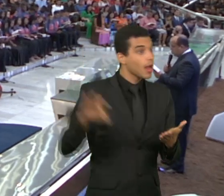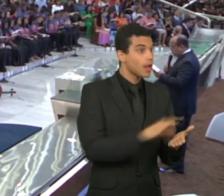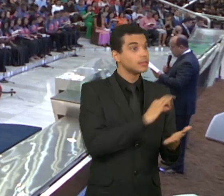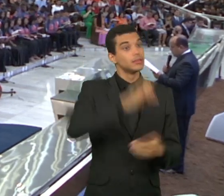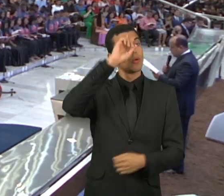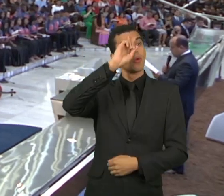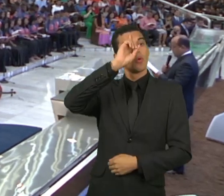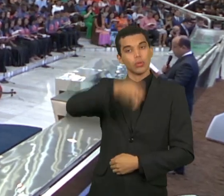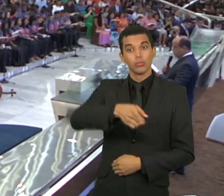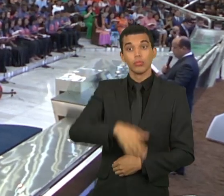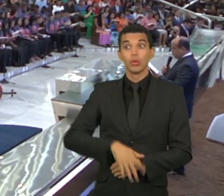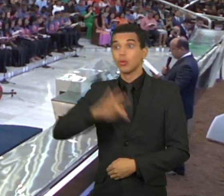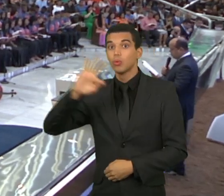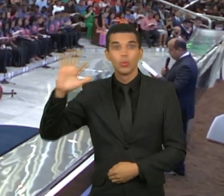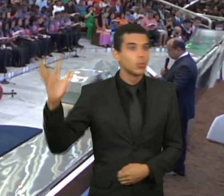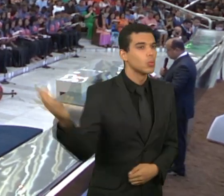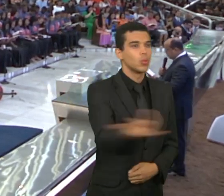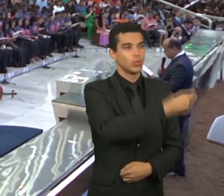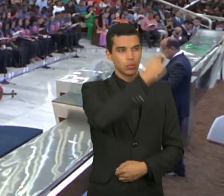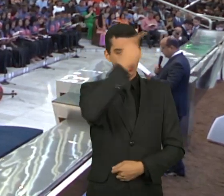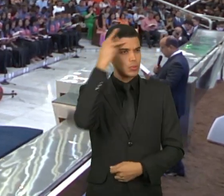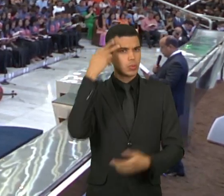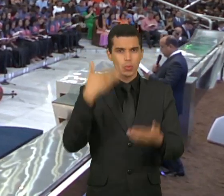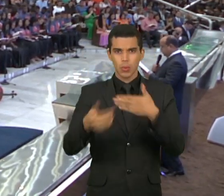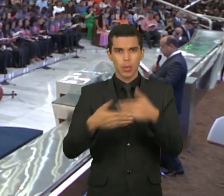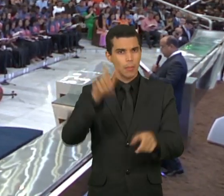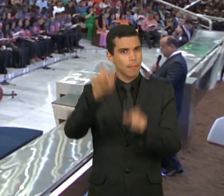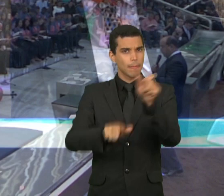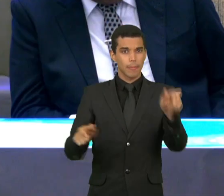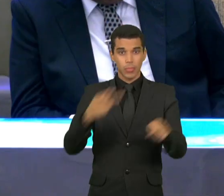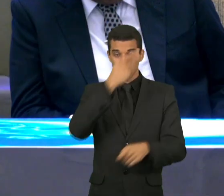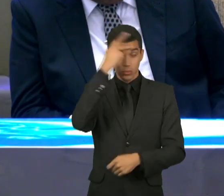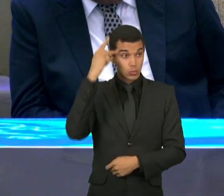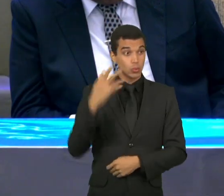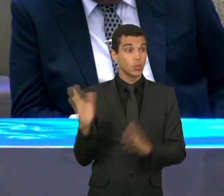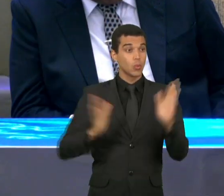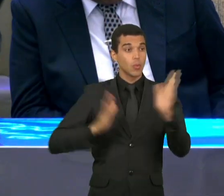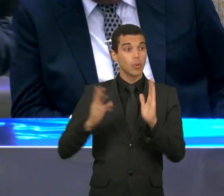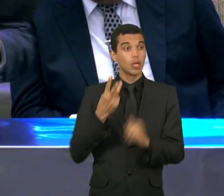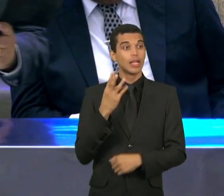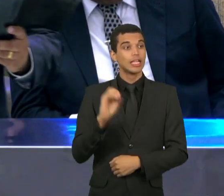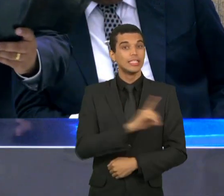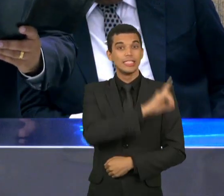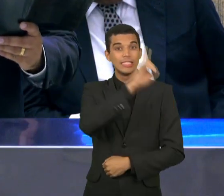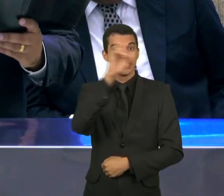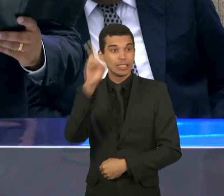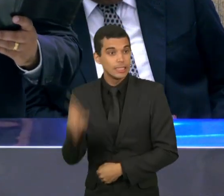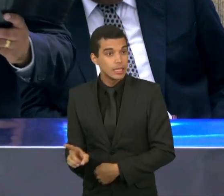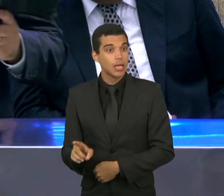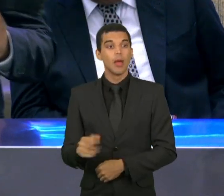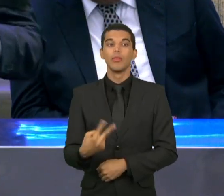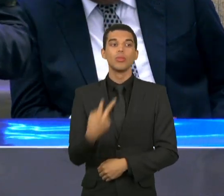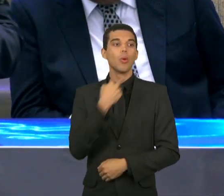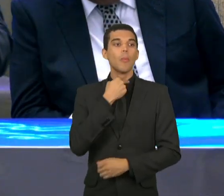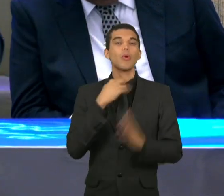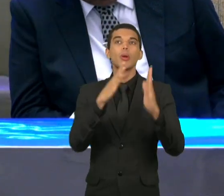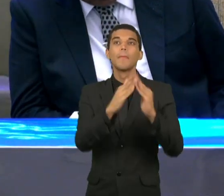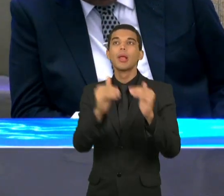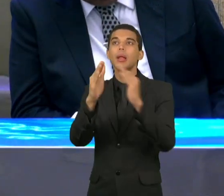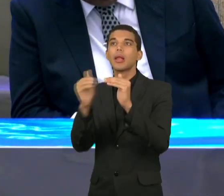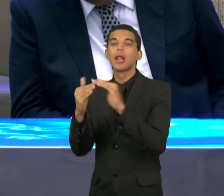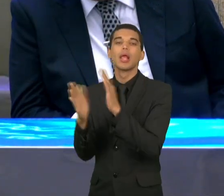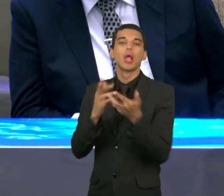que qualquer que, por espaço de 30 dias, fizer uma petição a qualquer Deus